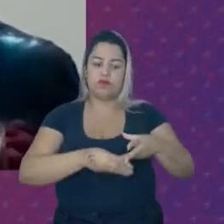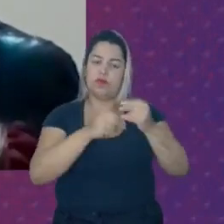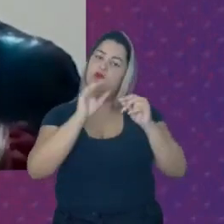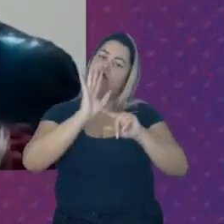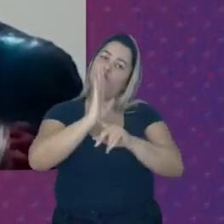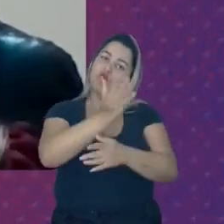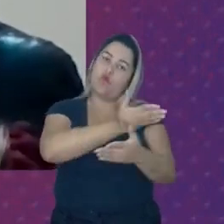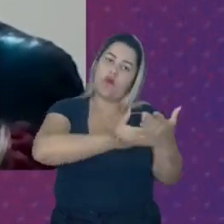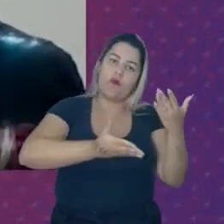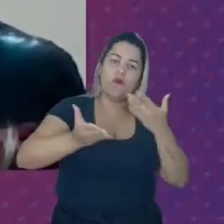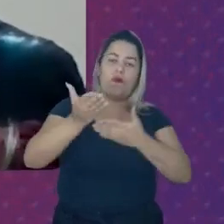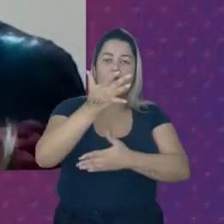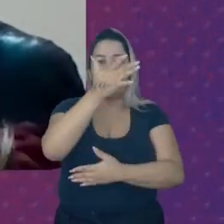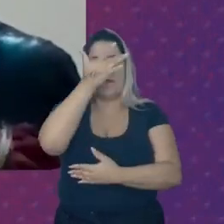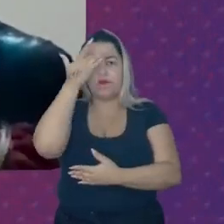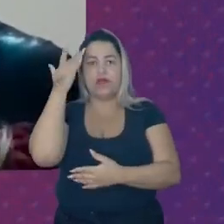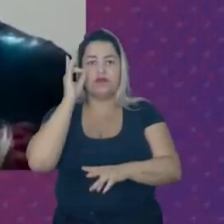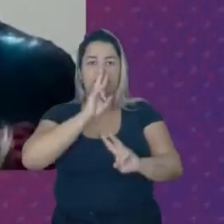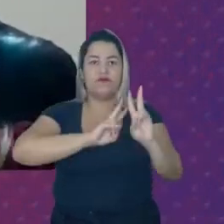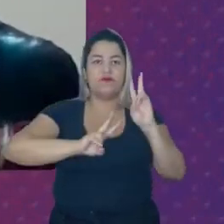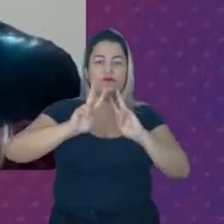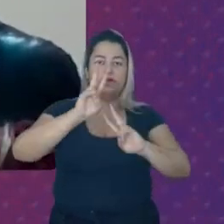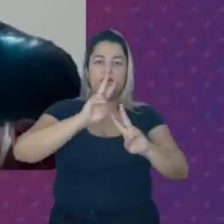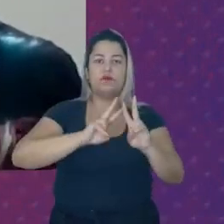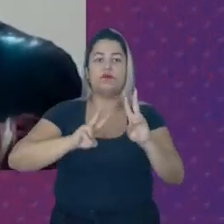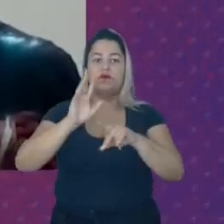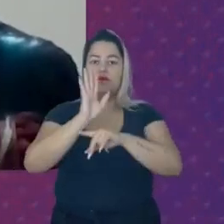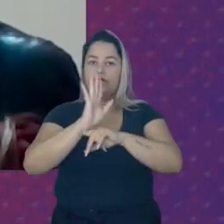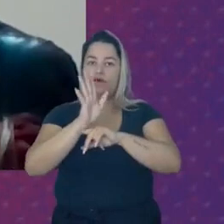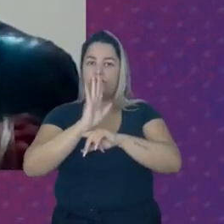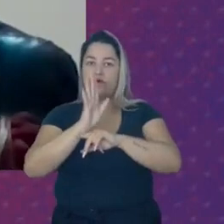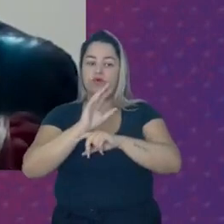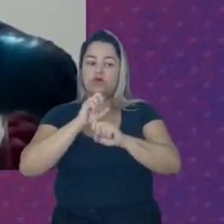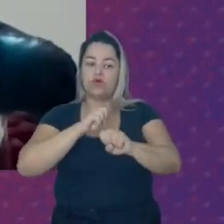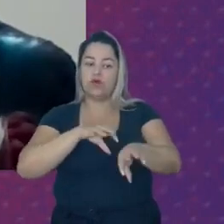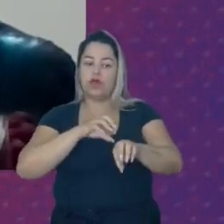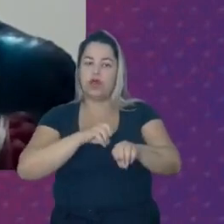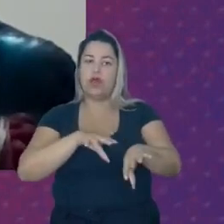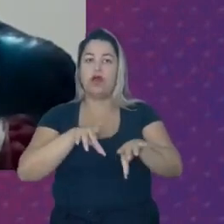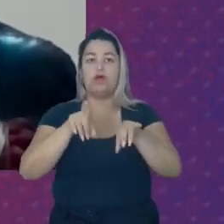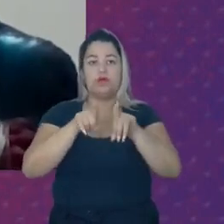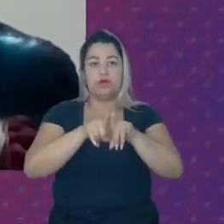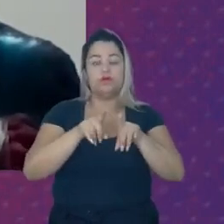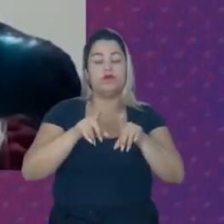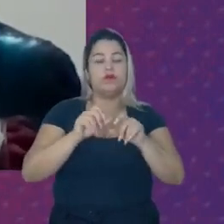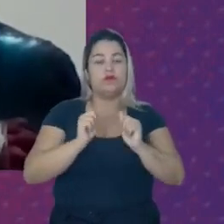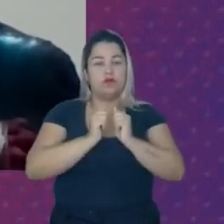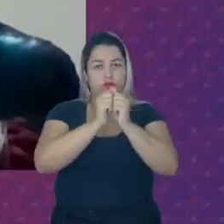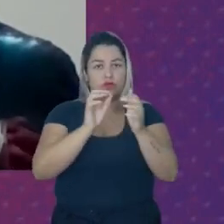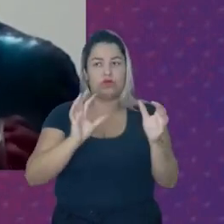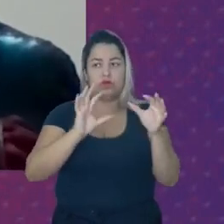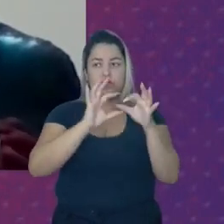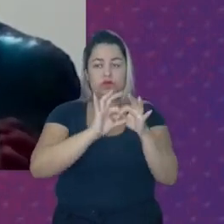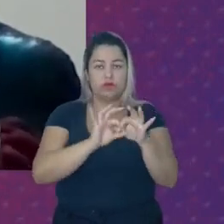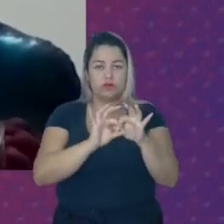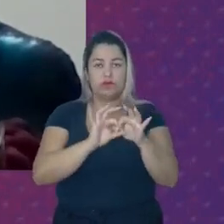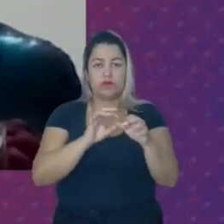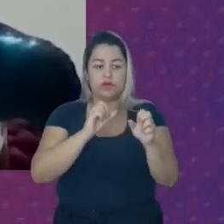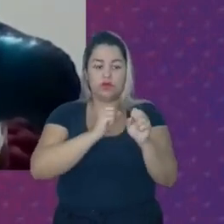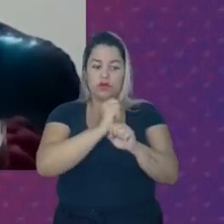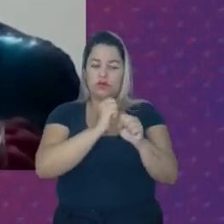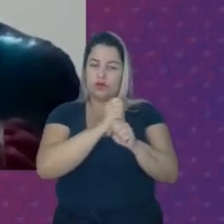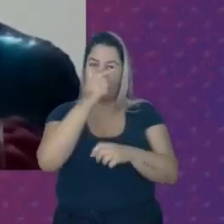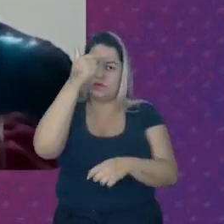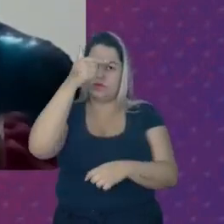com quem acompanha essa videoaula, e que nós possamos, juntos e juntas, fazer essa reconstrução